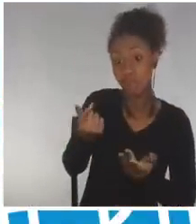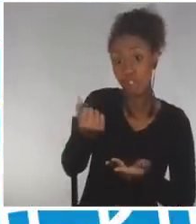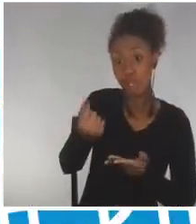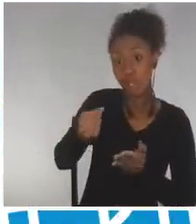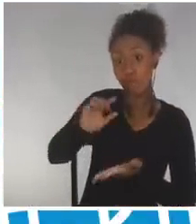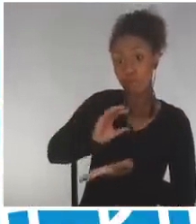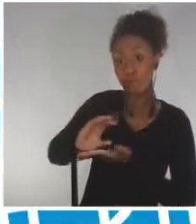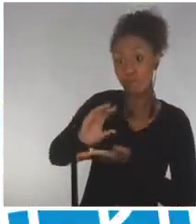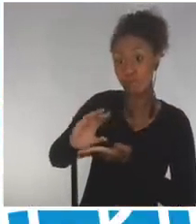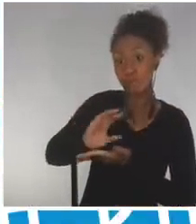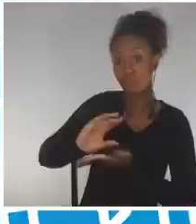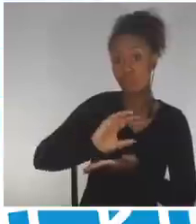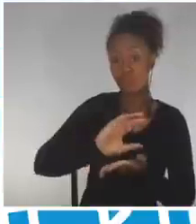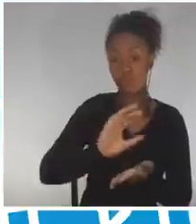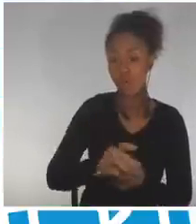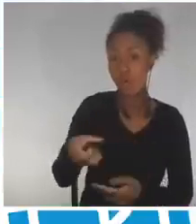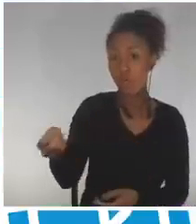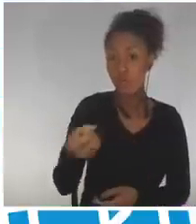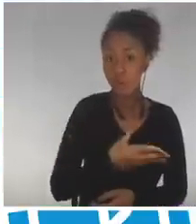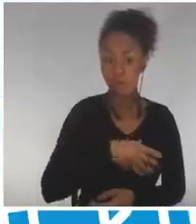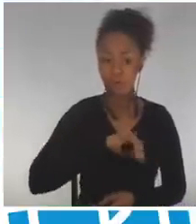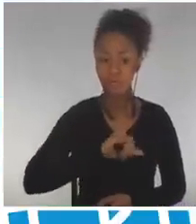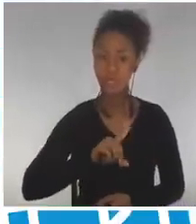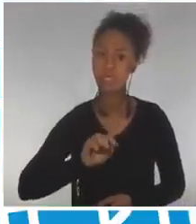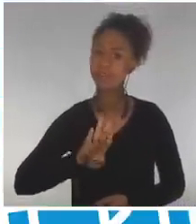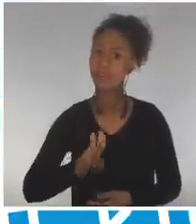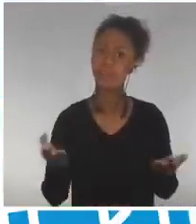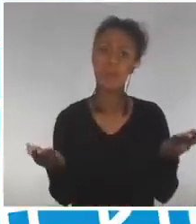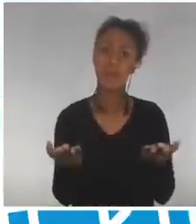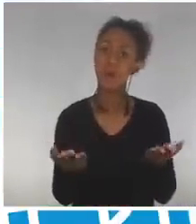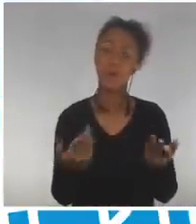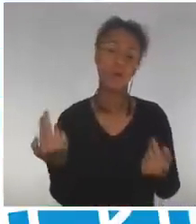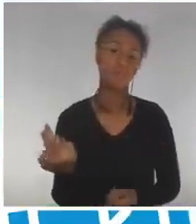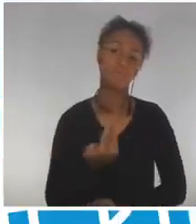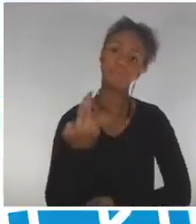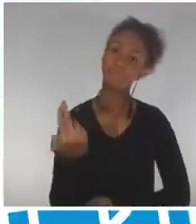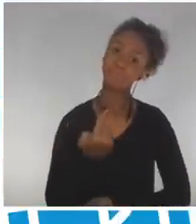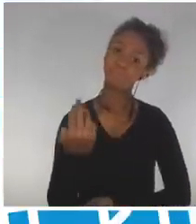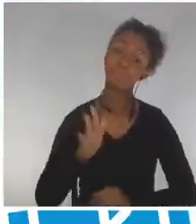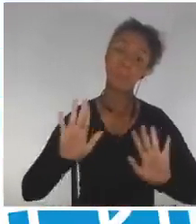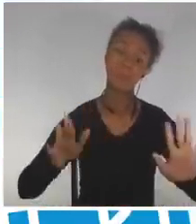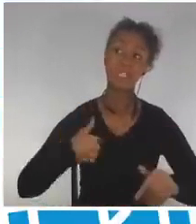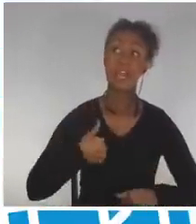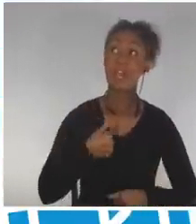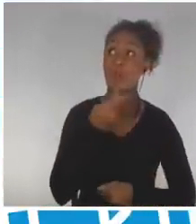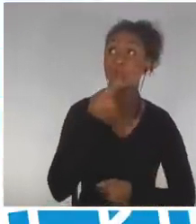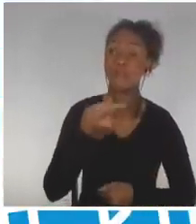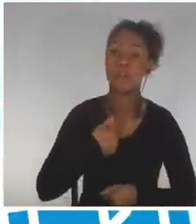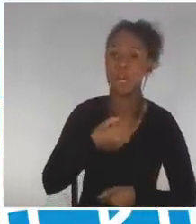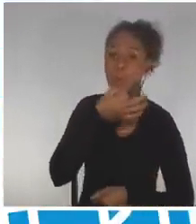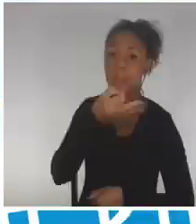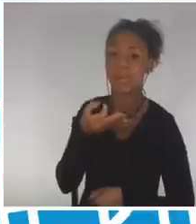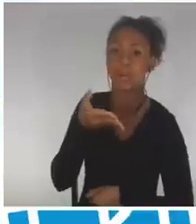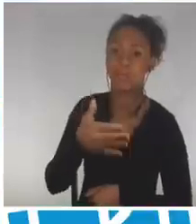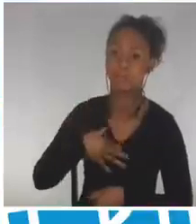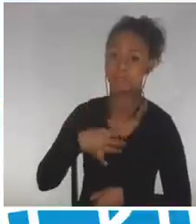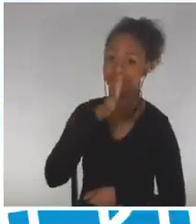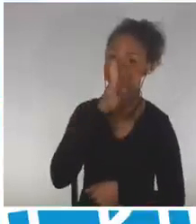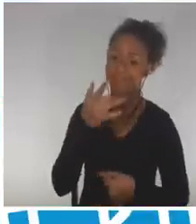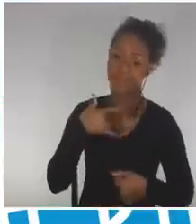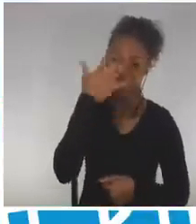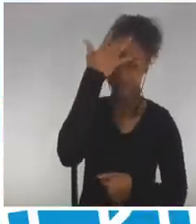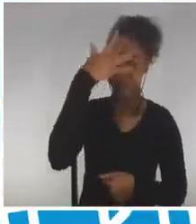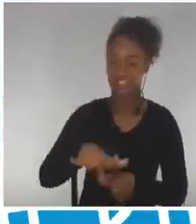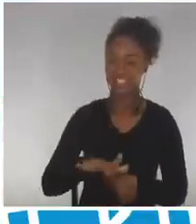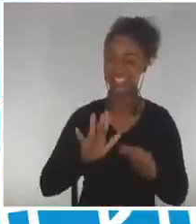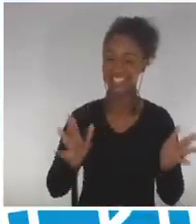ter um novo IDEB nesse período de pandemia, mas isso, nem sei por que eu estou me metendo nisso, mas, enfim,